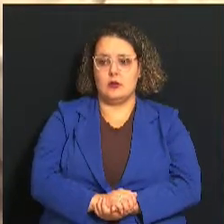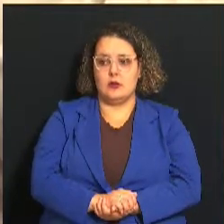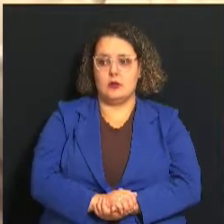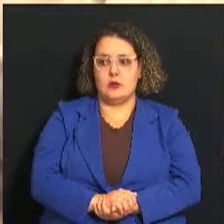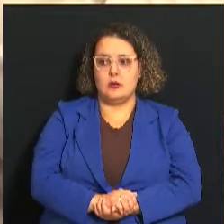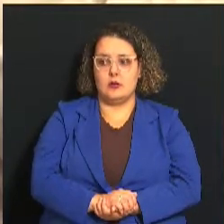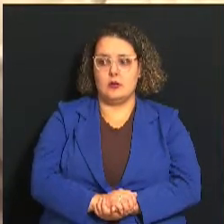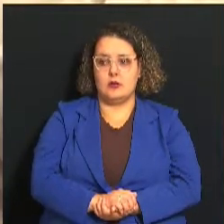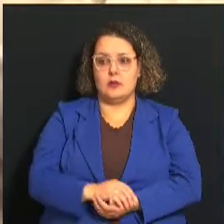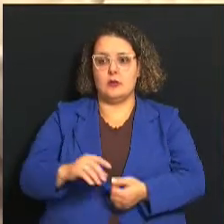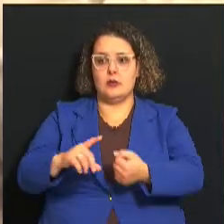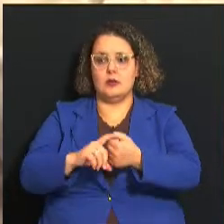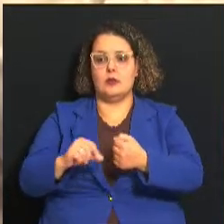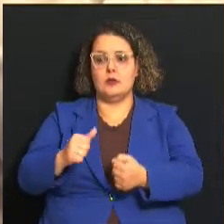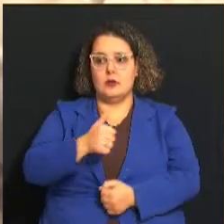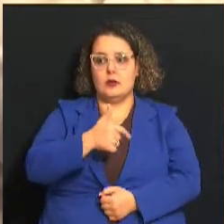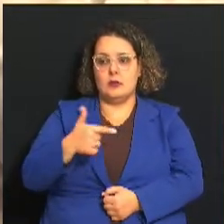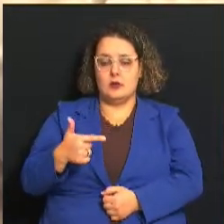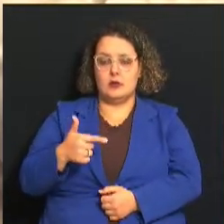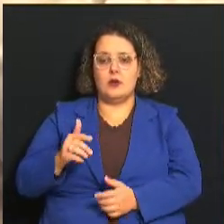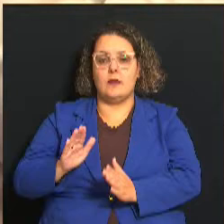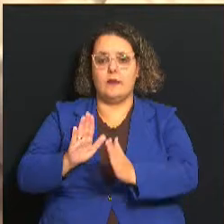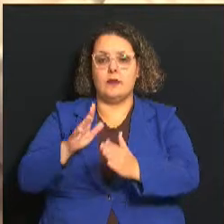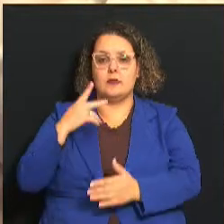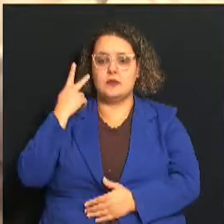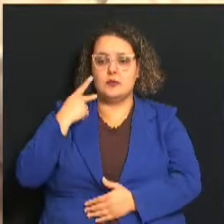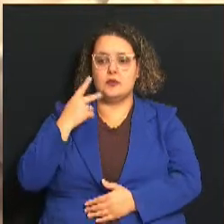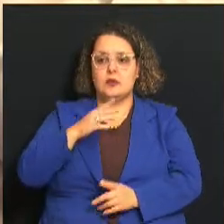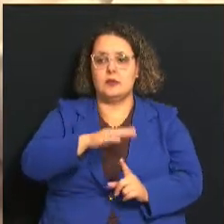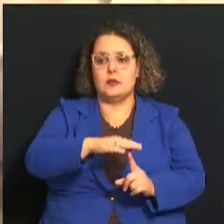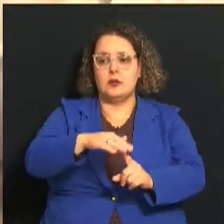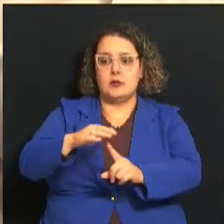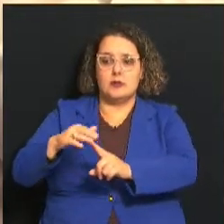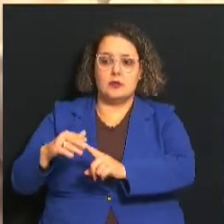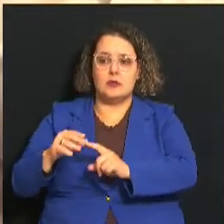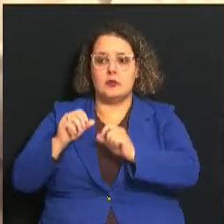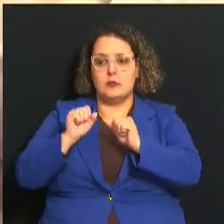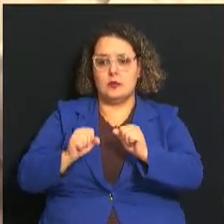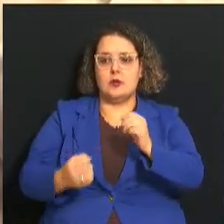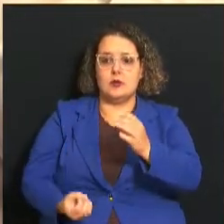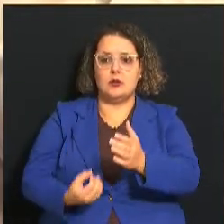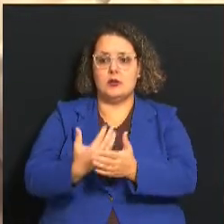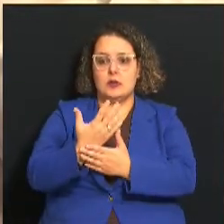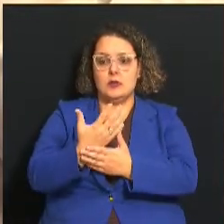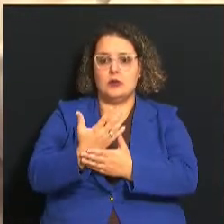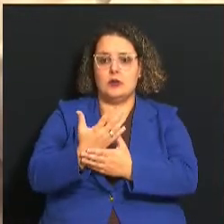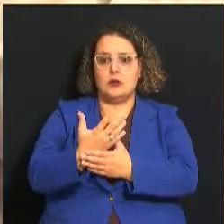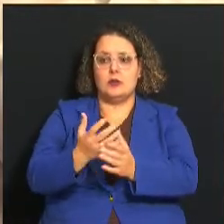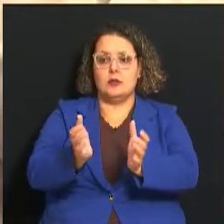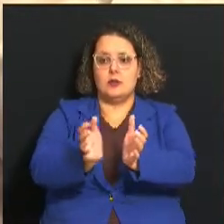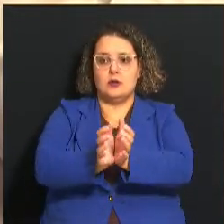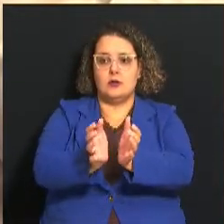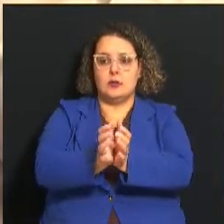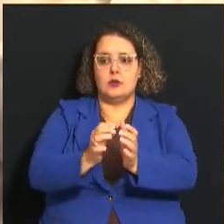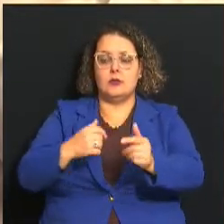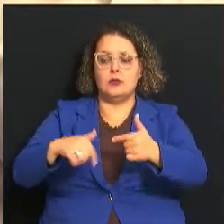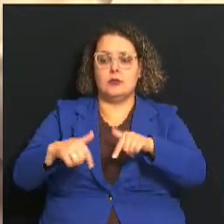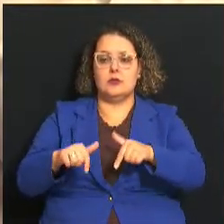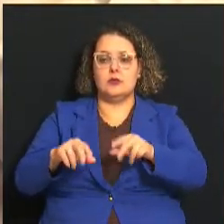Artigo 12. A Frente Parlamentar Ambientalista poderá criar grupos de trabalho sobre